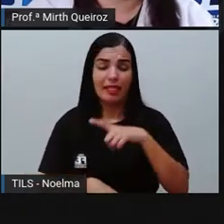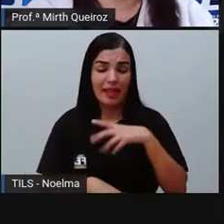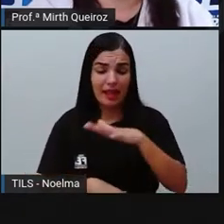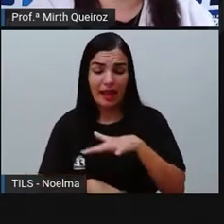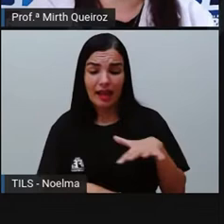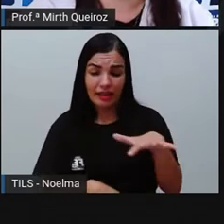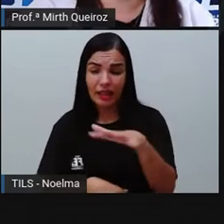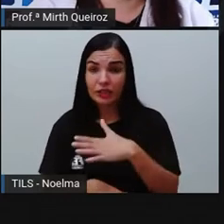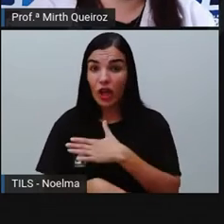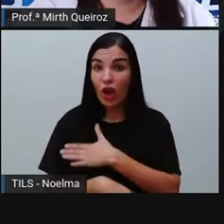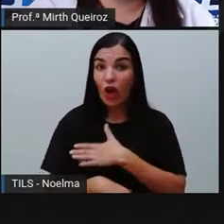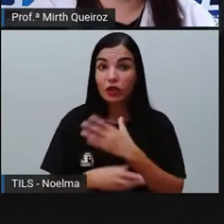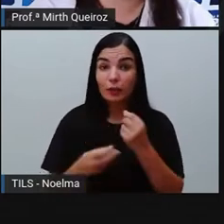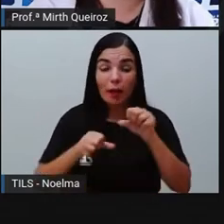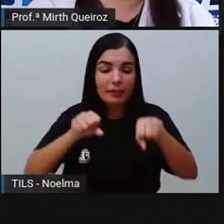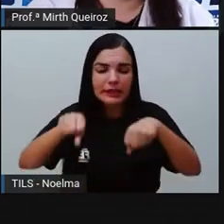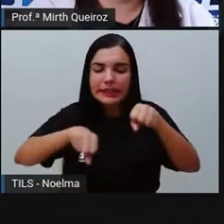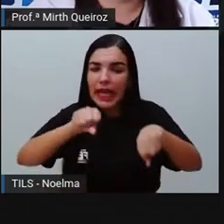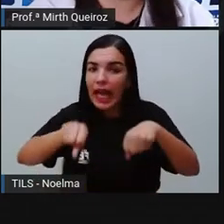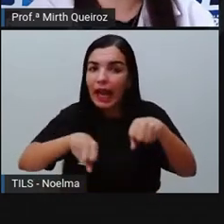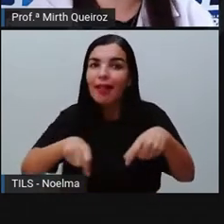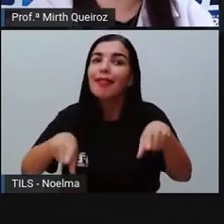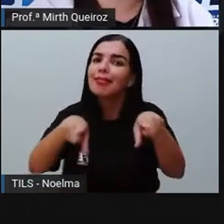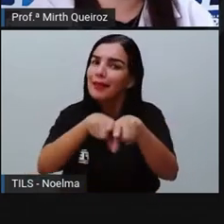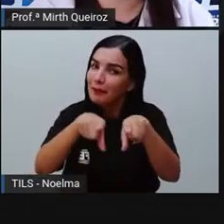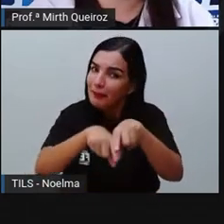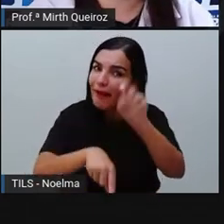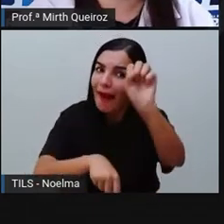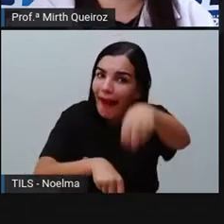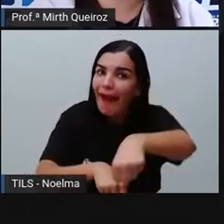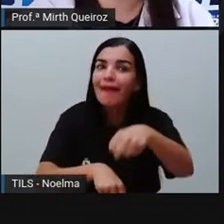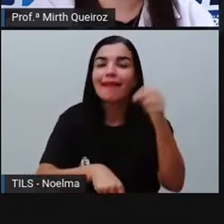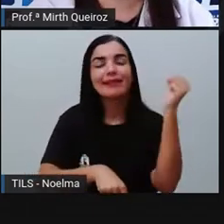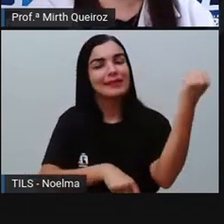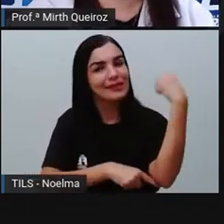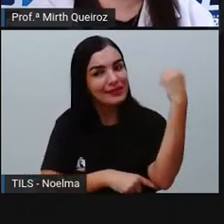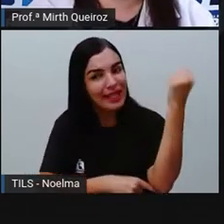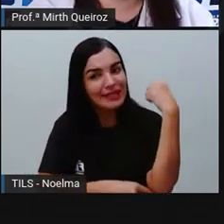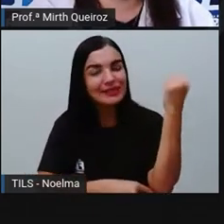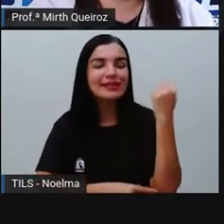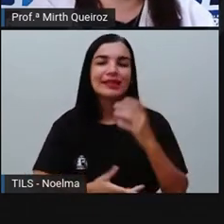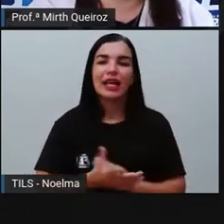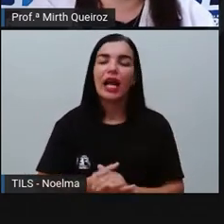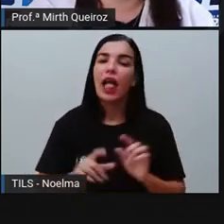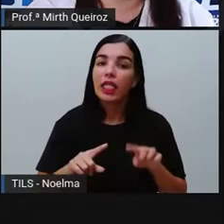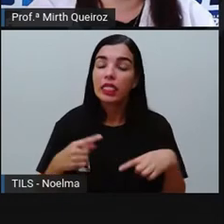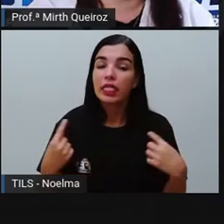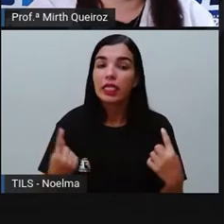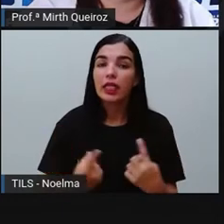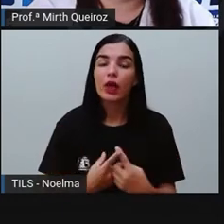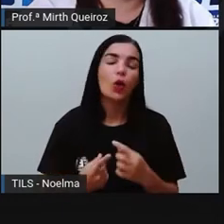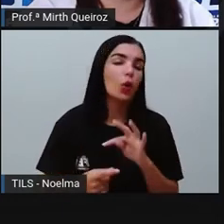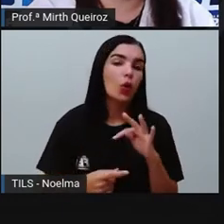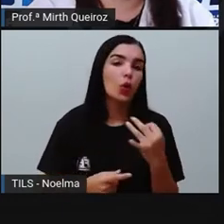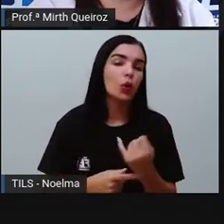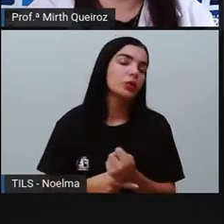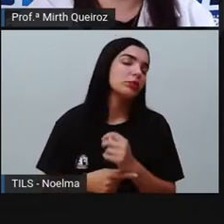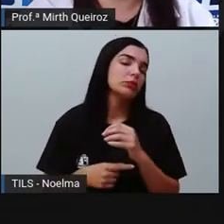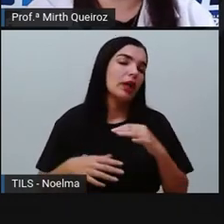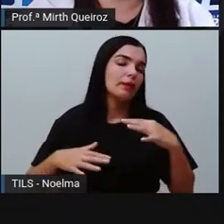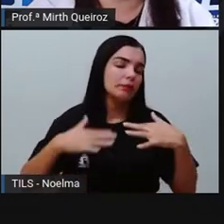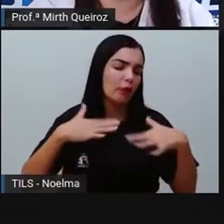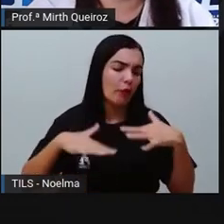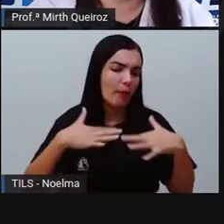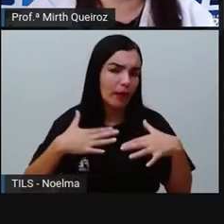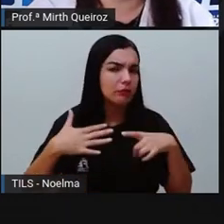de andar de bicicleta, que também é um tipo de atividade física. Toda atividade que ela exige movimento é